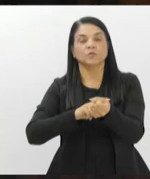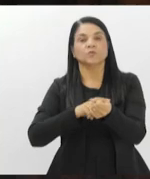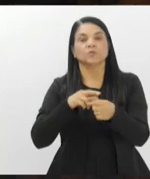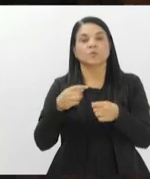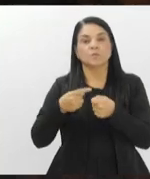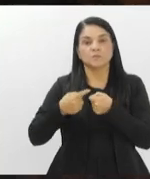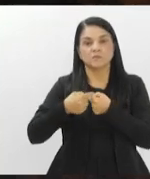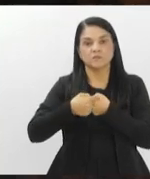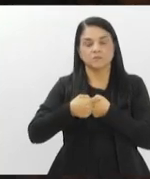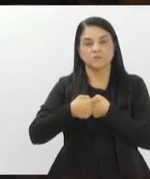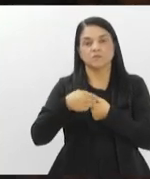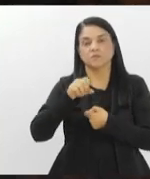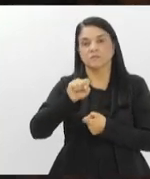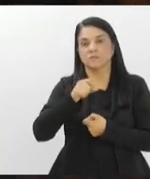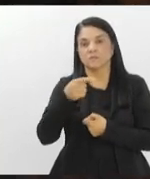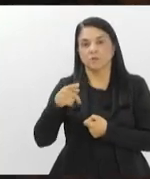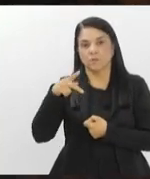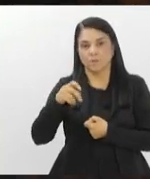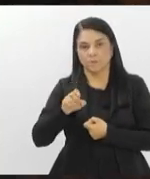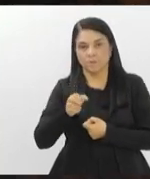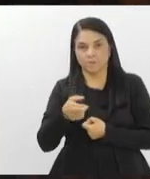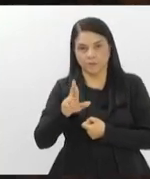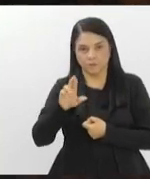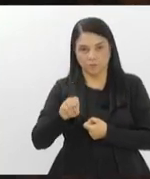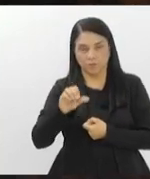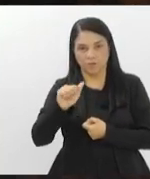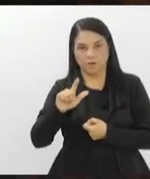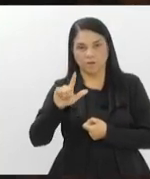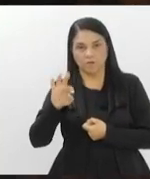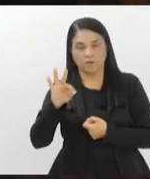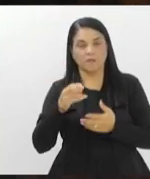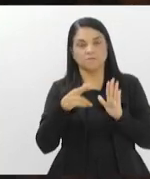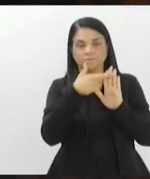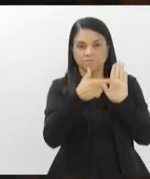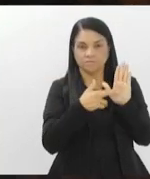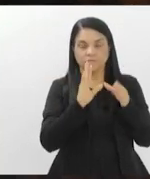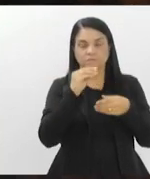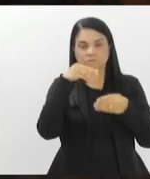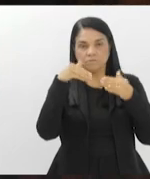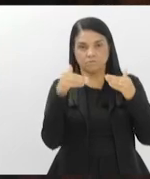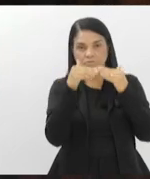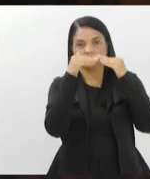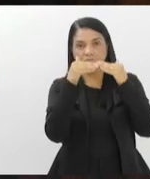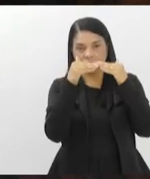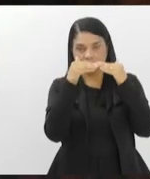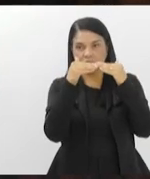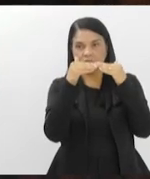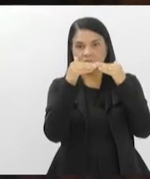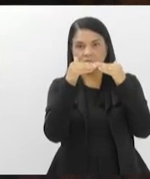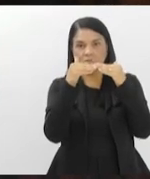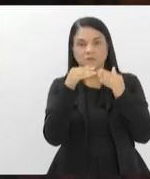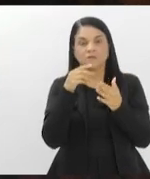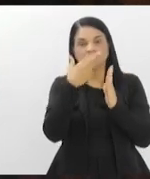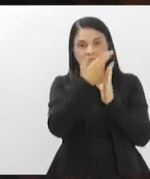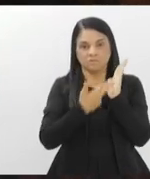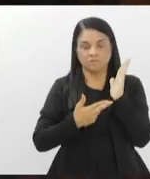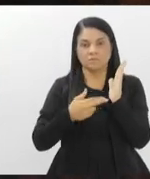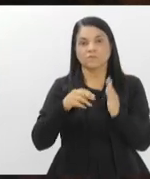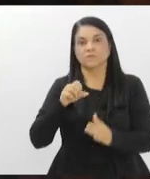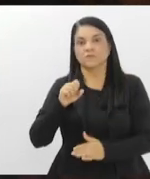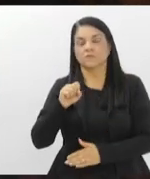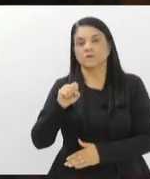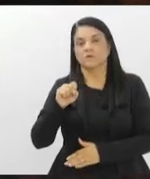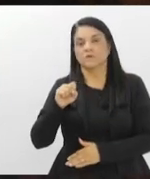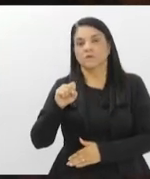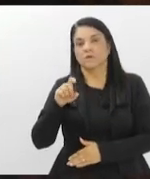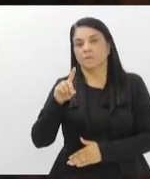da Aldeia. Pareceres da comissão, indicação legislativa favorável. Relator, deputado, subtenente Bernardo. Em